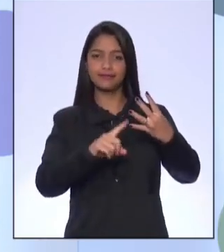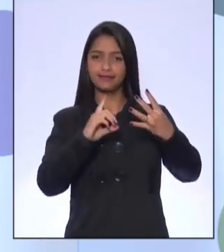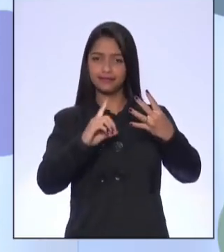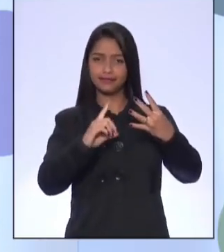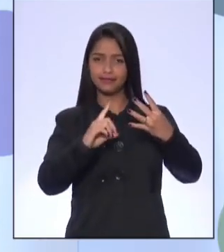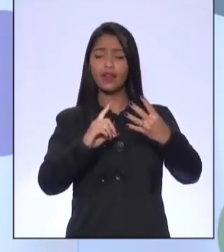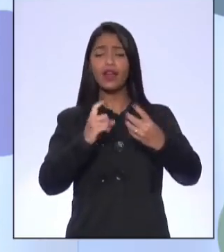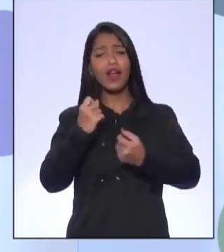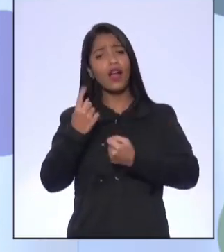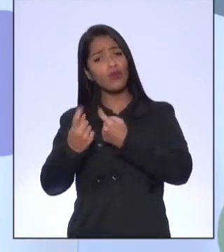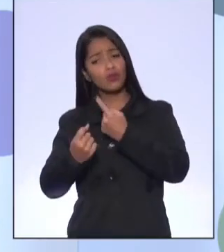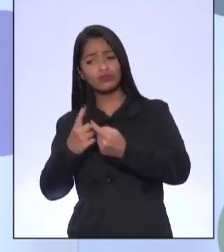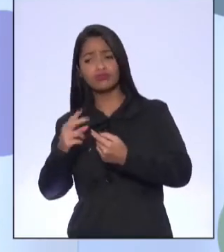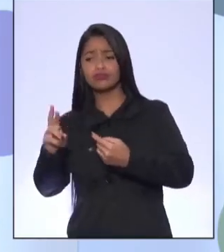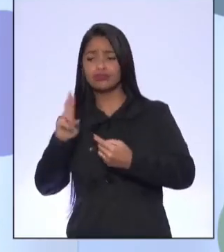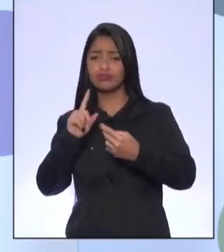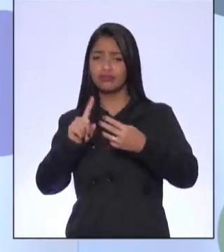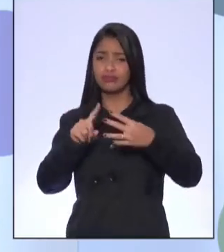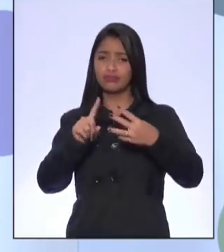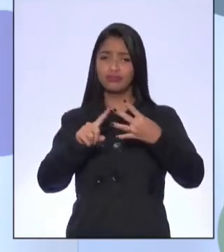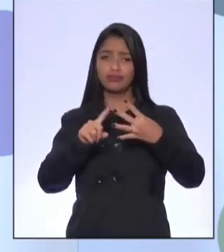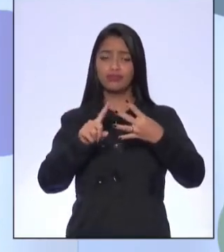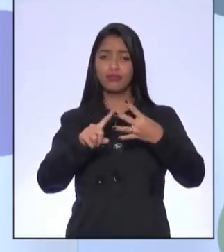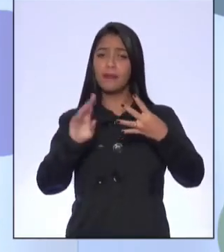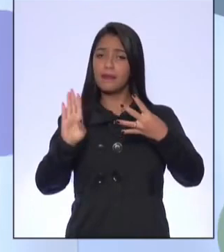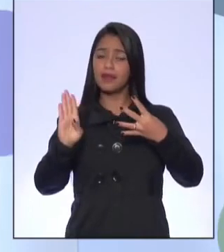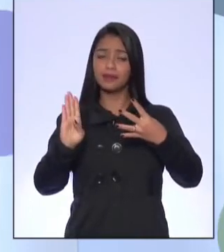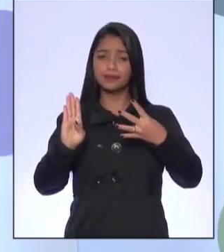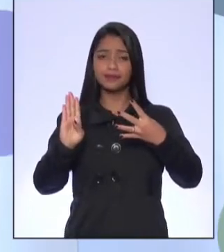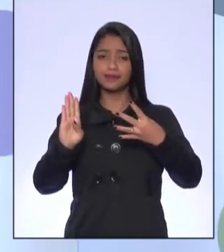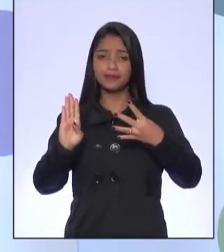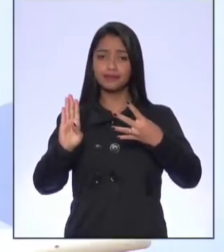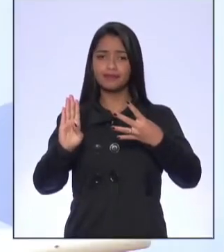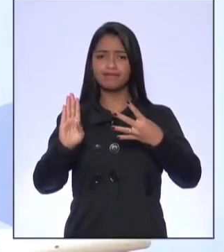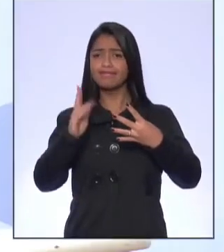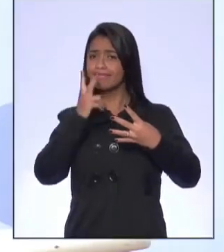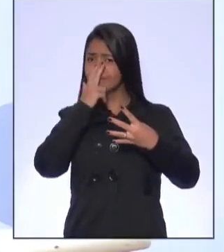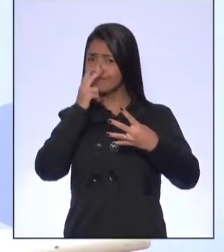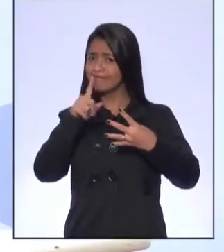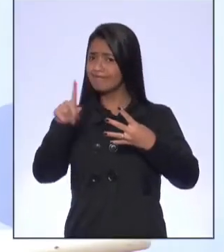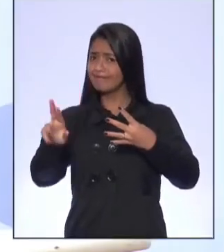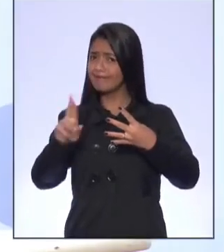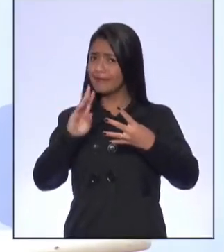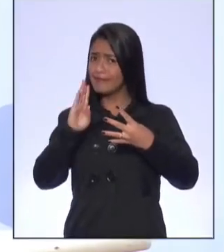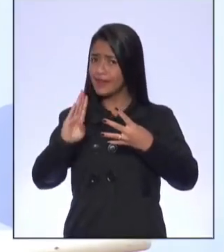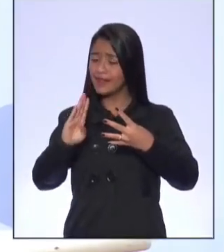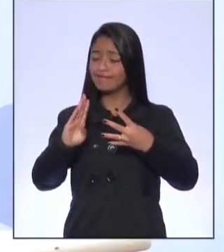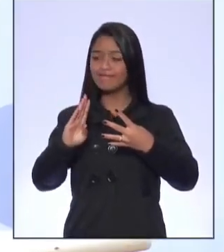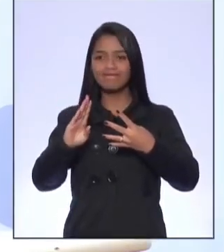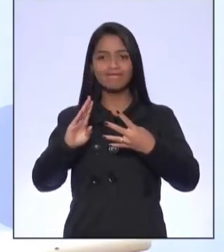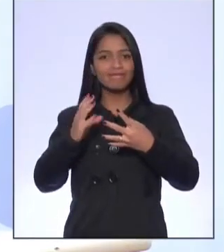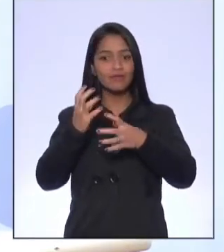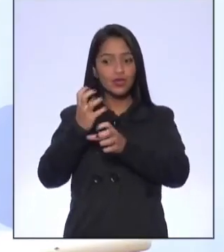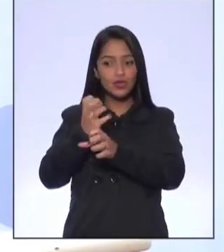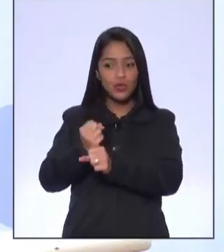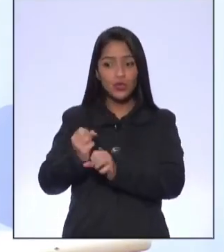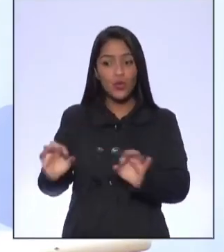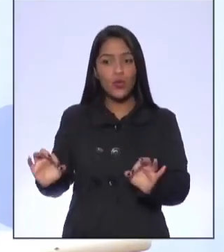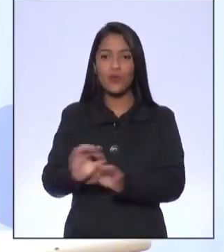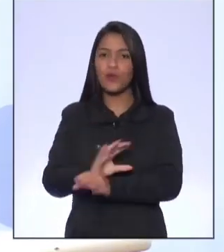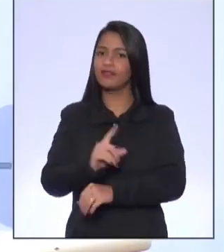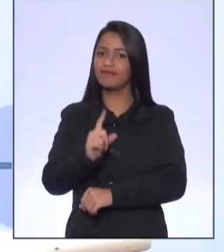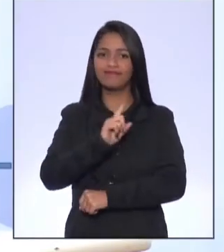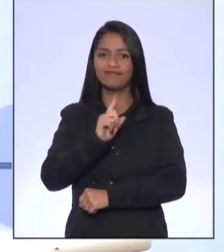B. Eu entendo que acho que responderam B, eu acho que não completaram, fizeram só a primeira parte do exercício. Eu acredito que sim, acho